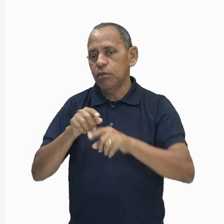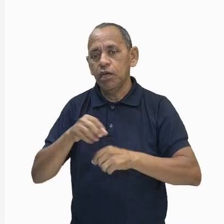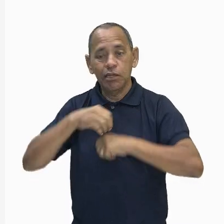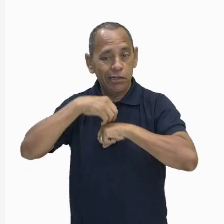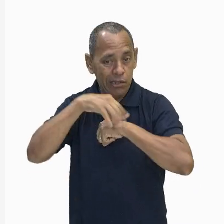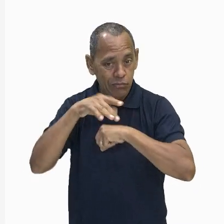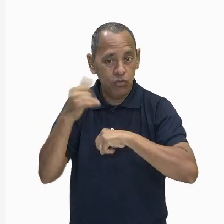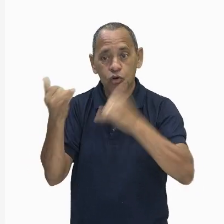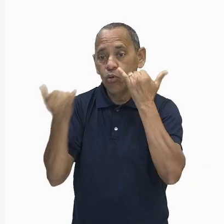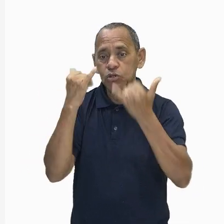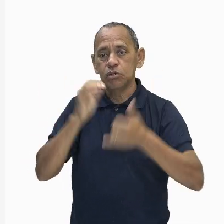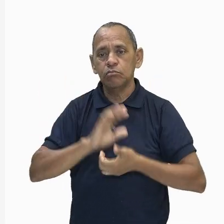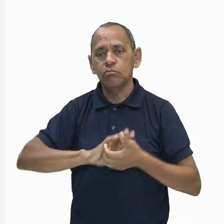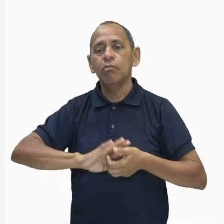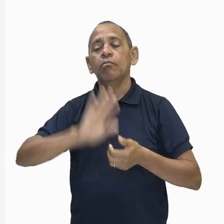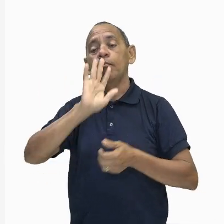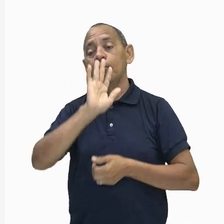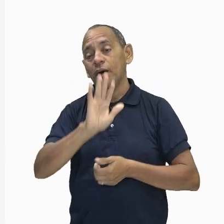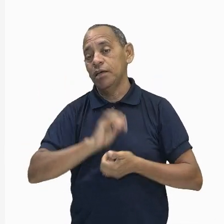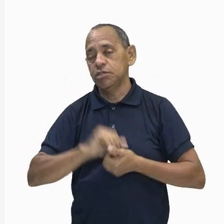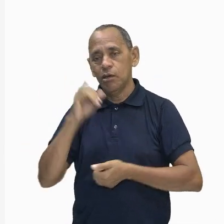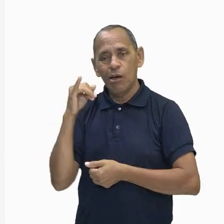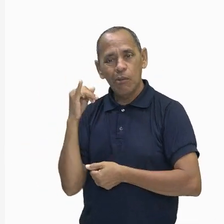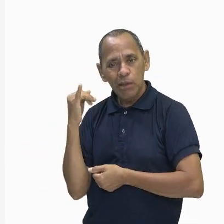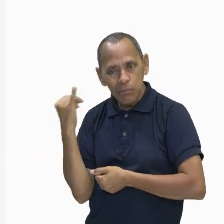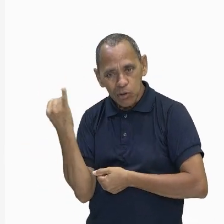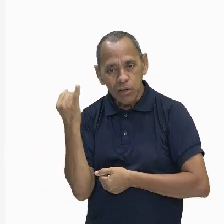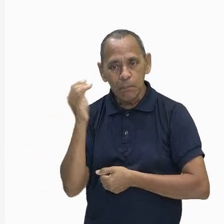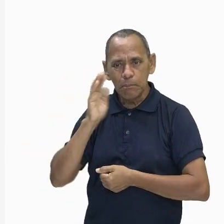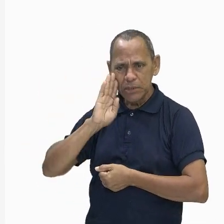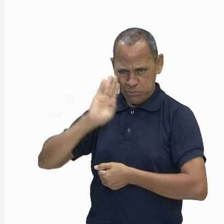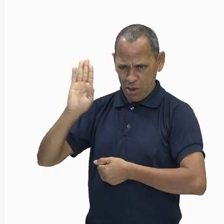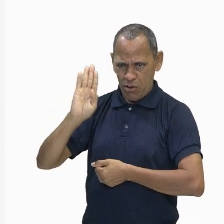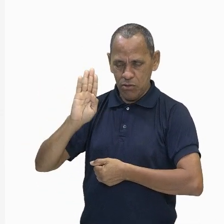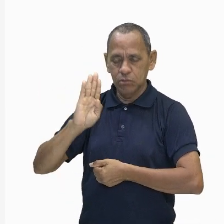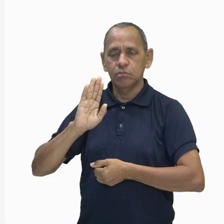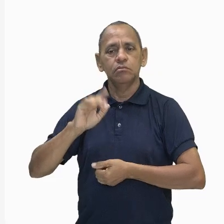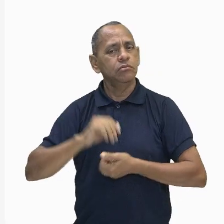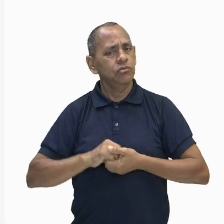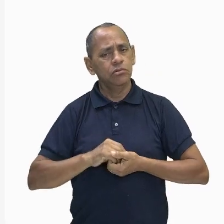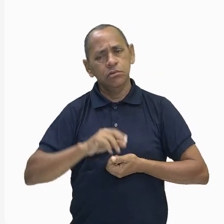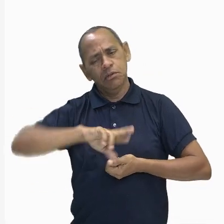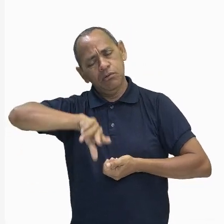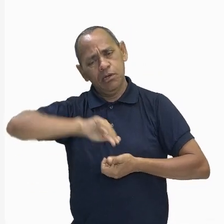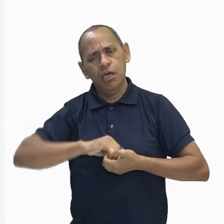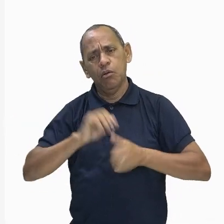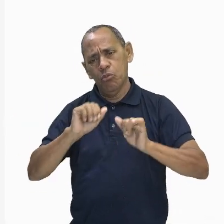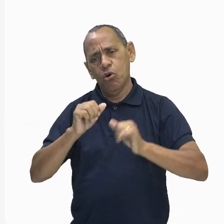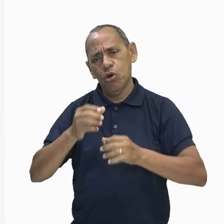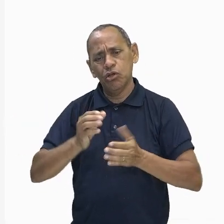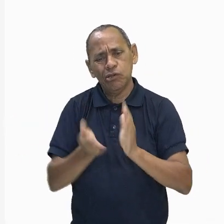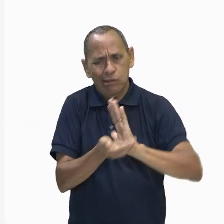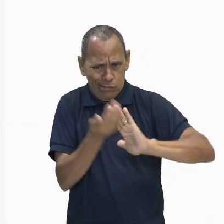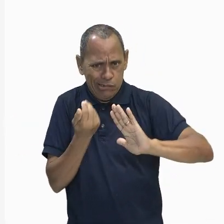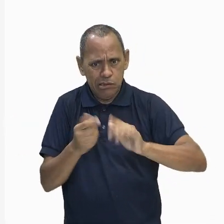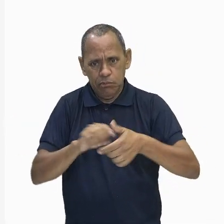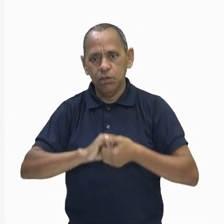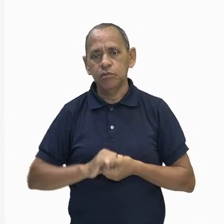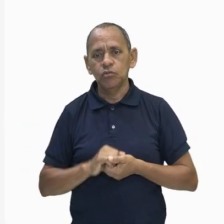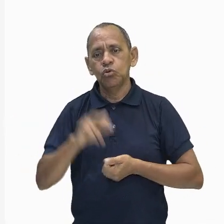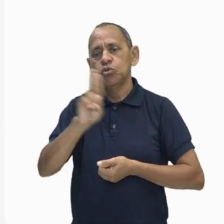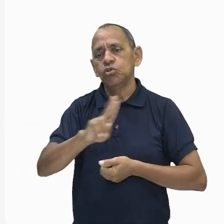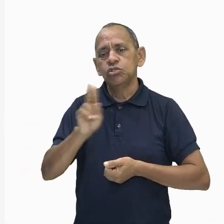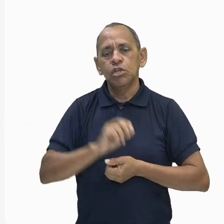o essencial, certo? Percebam que ele pode ser retirado. Mas quando nós utilizamos termos acessórios,